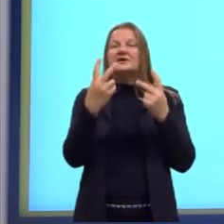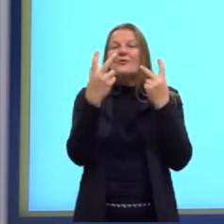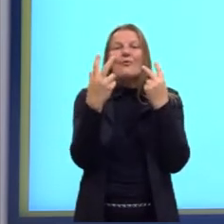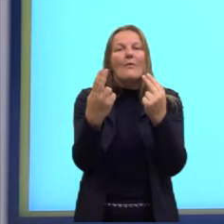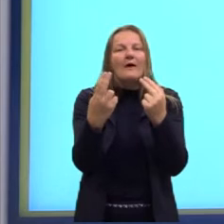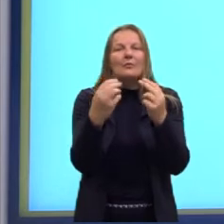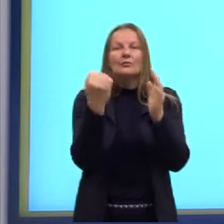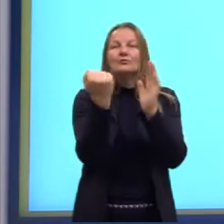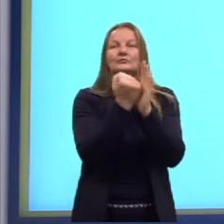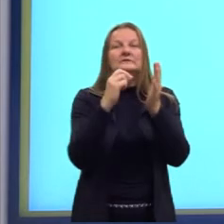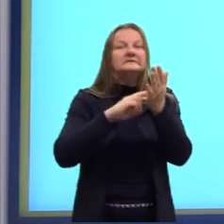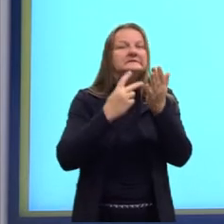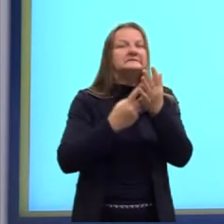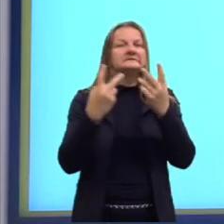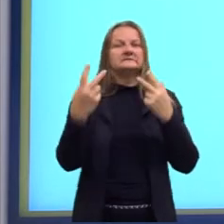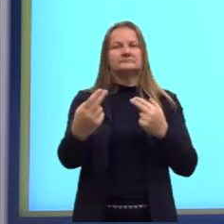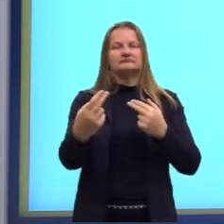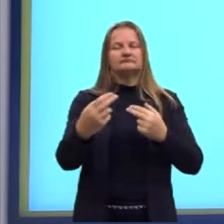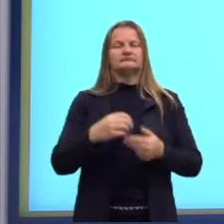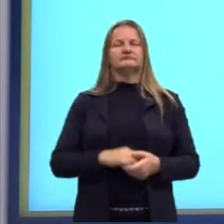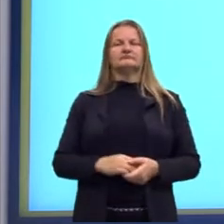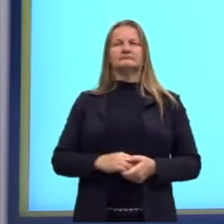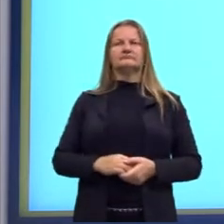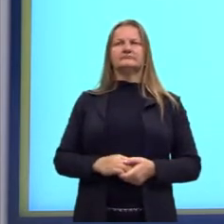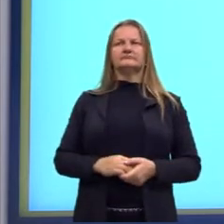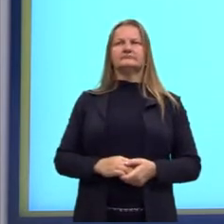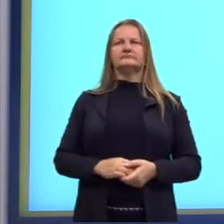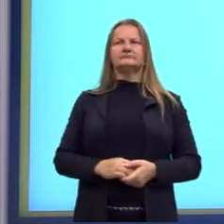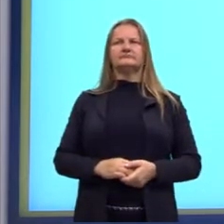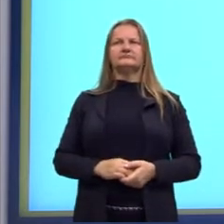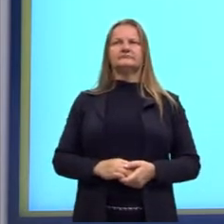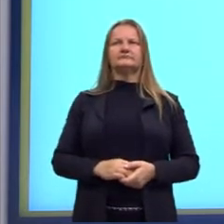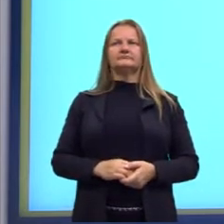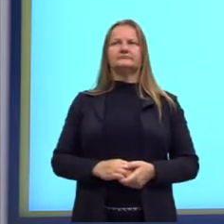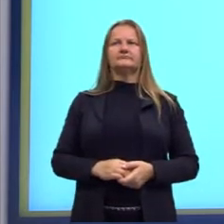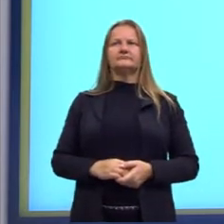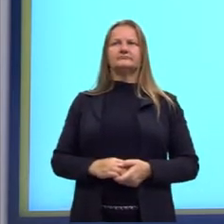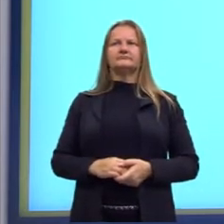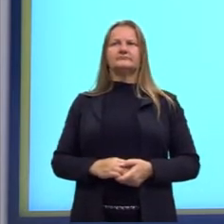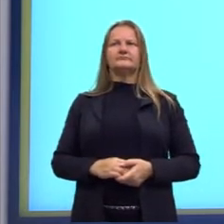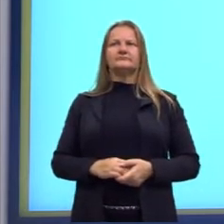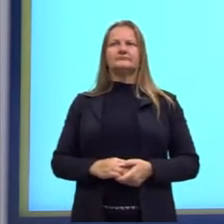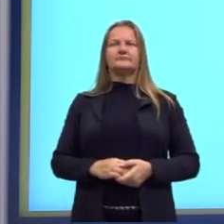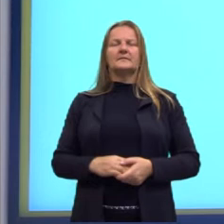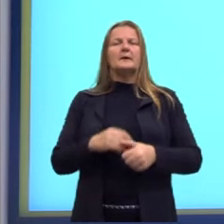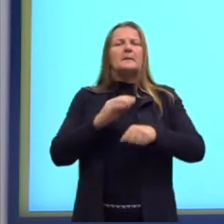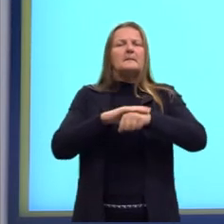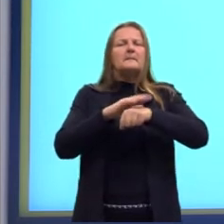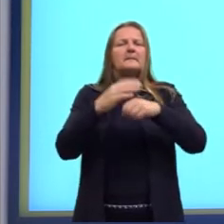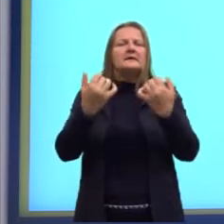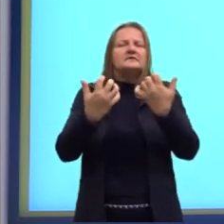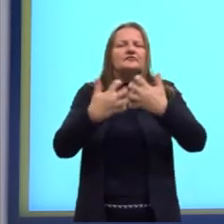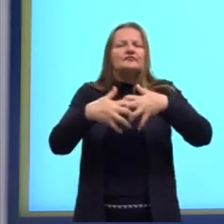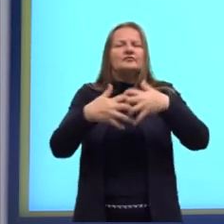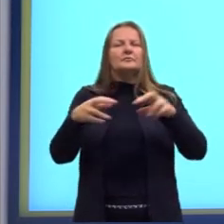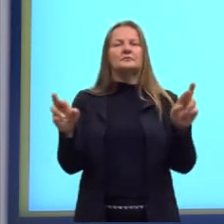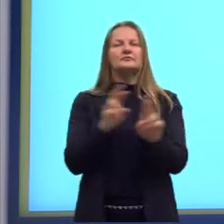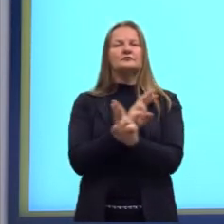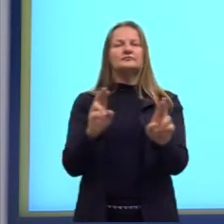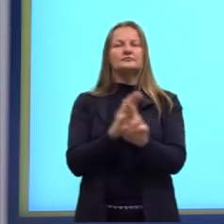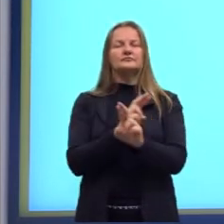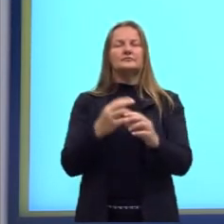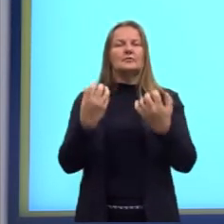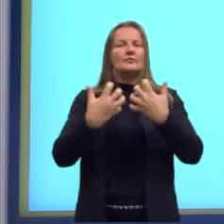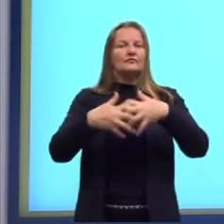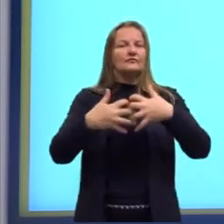mesma coisa bom então aqui para gente ver um pouquinho mais como que funciona essa relação né